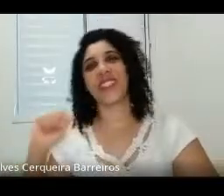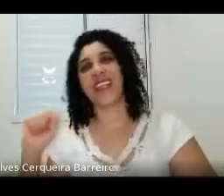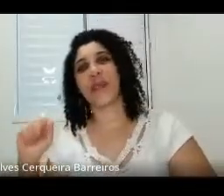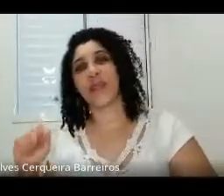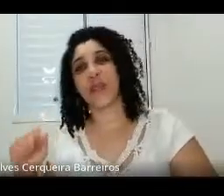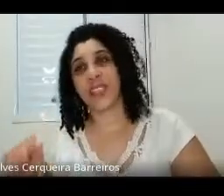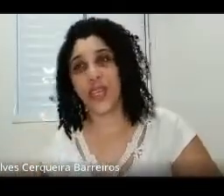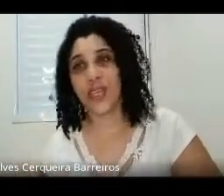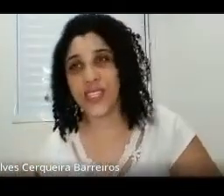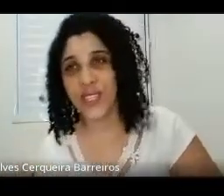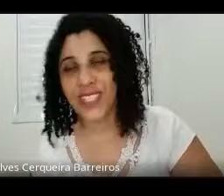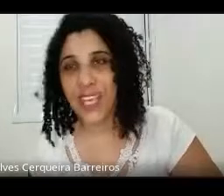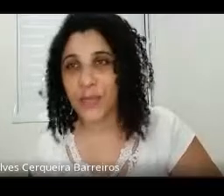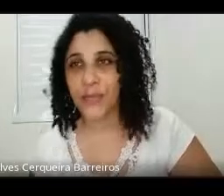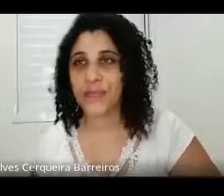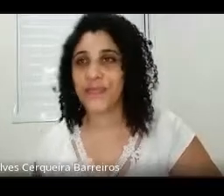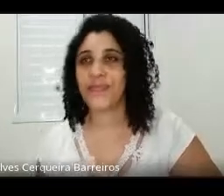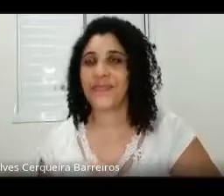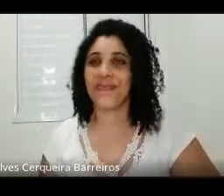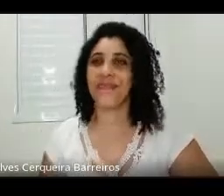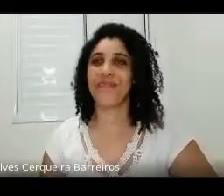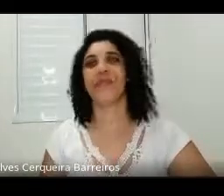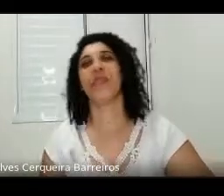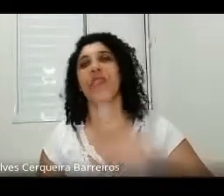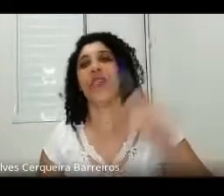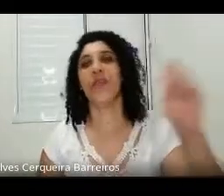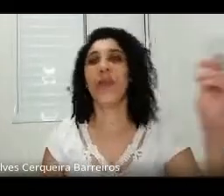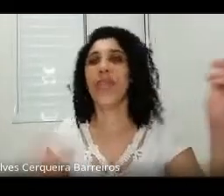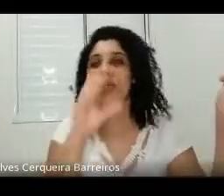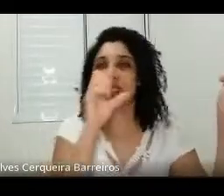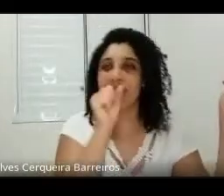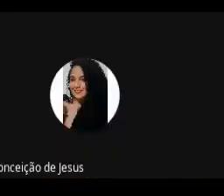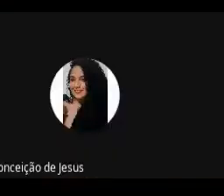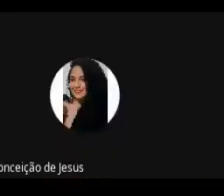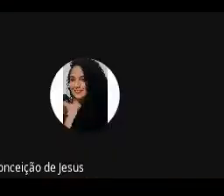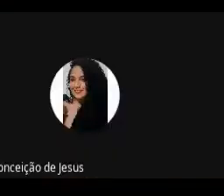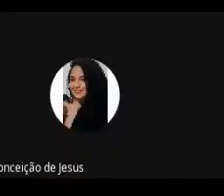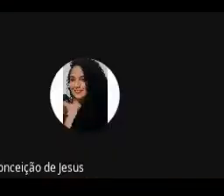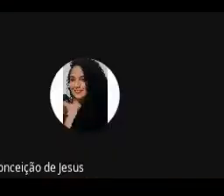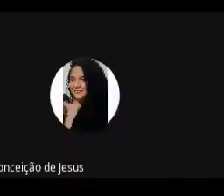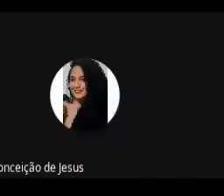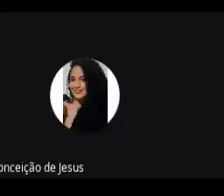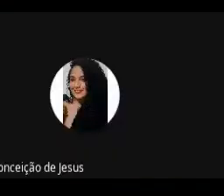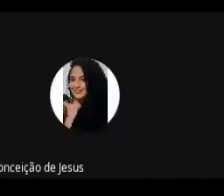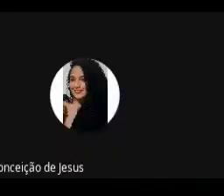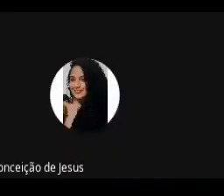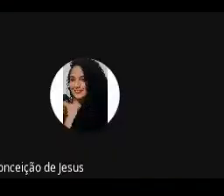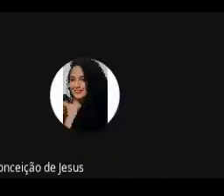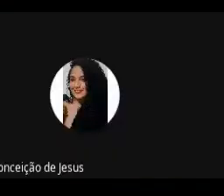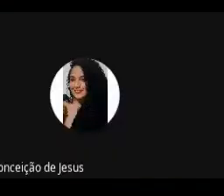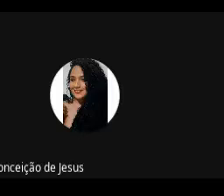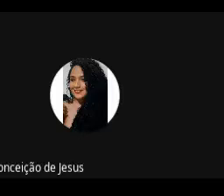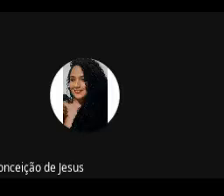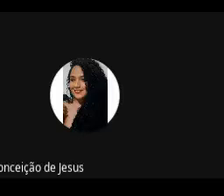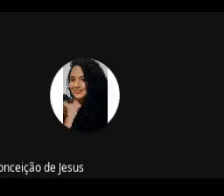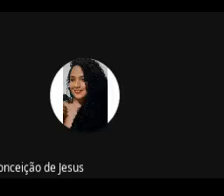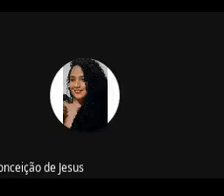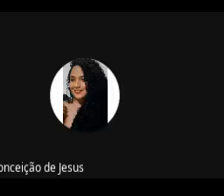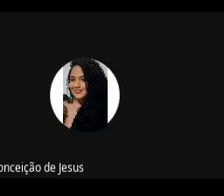o sinal de sábado. Tem o que o sinal de sábado? Por que o sinal de Ele não sábado é assim? tem, isso não tem sentido